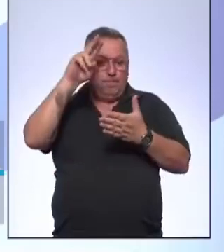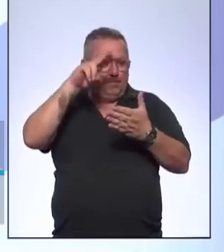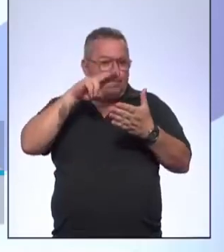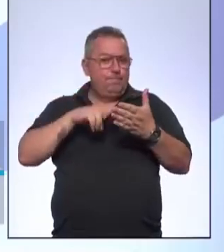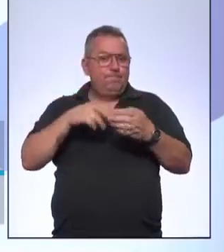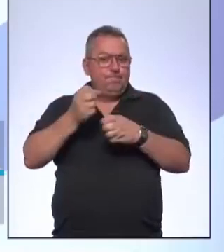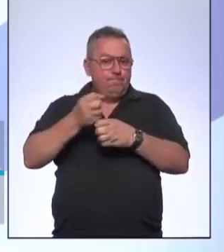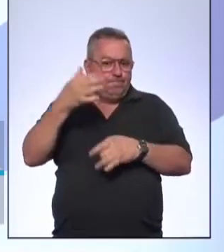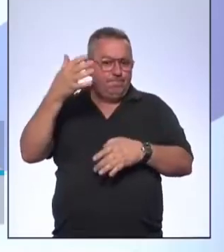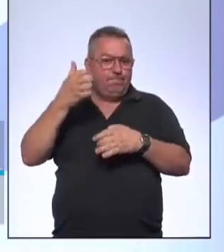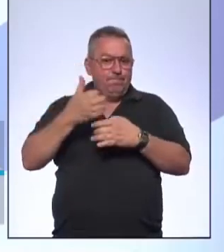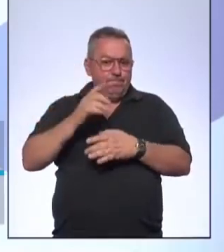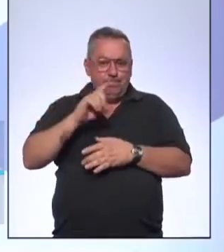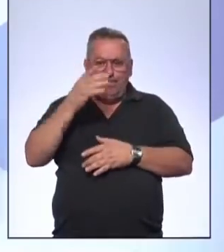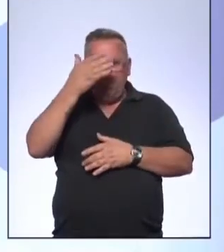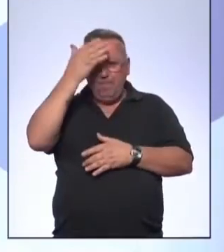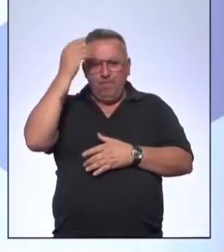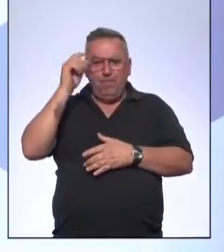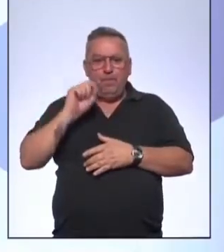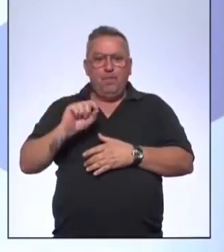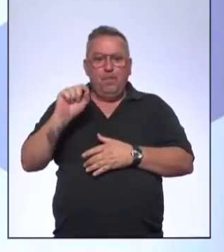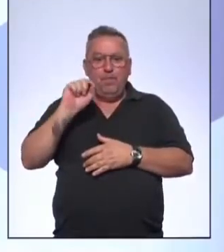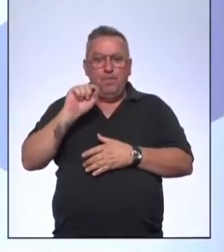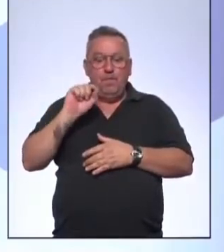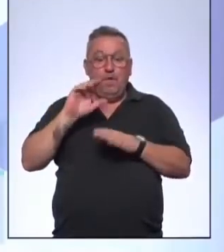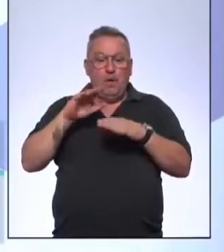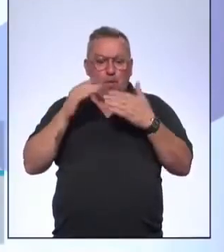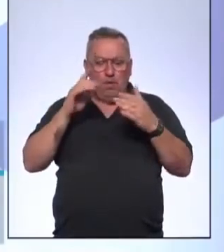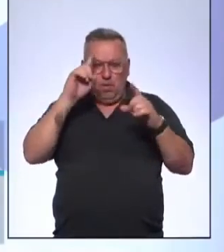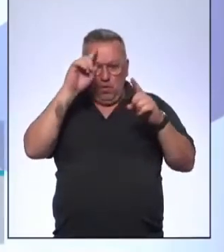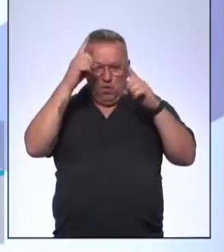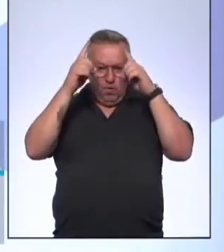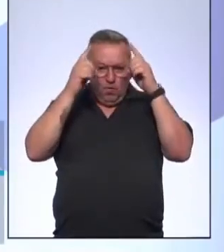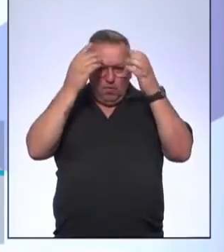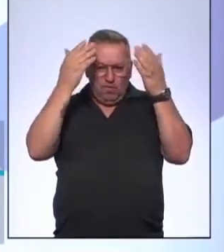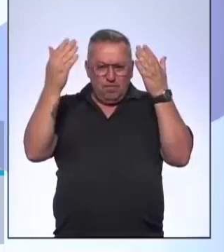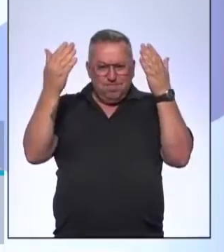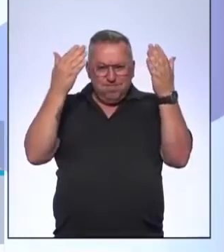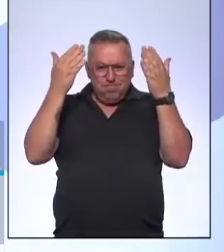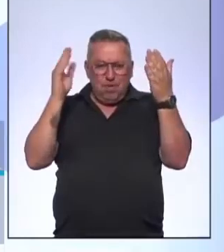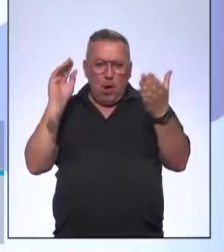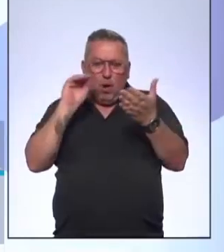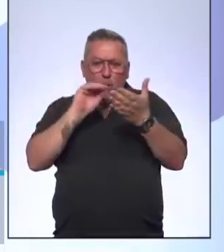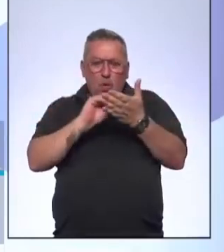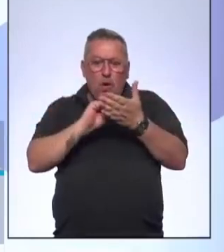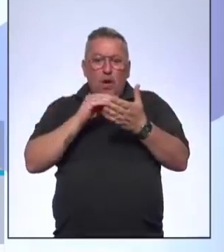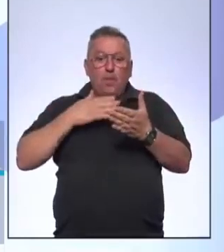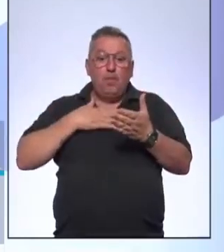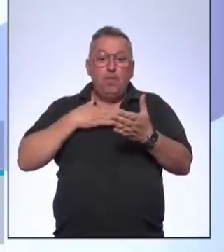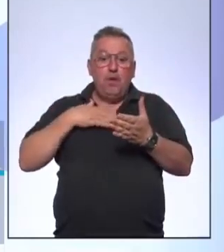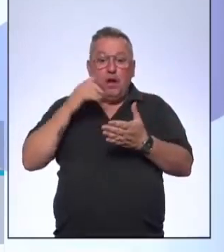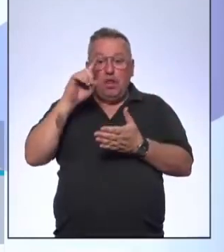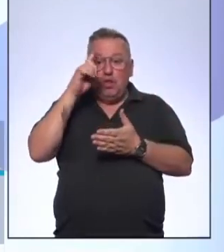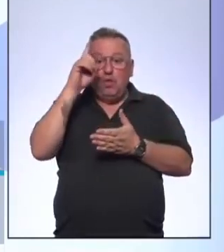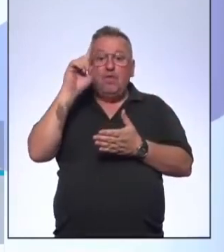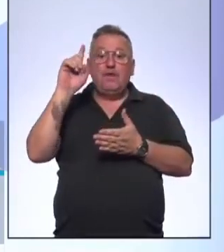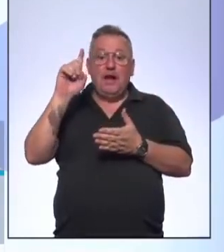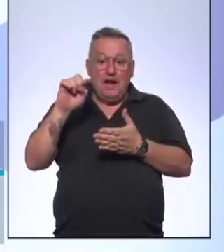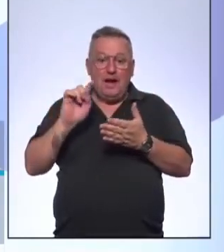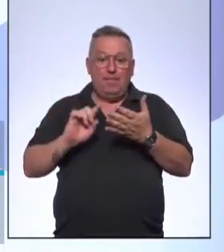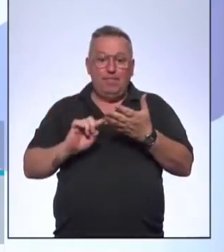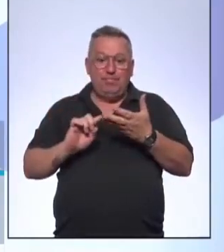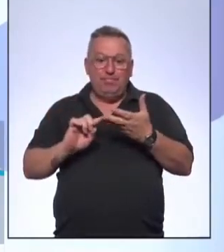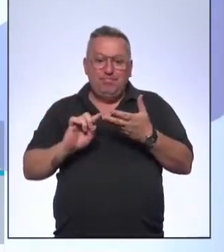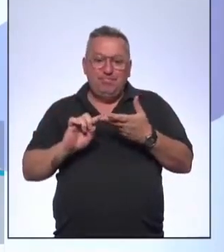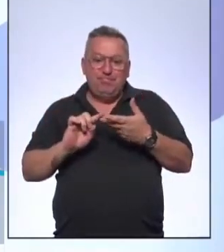chat de vocês, não esqueçam de, quando tiverem uma dúvida, colocar exatamente qual é a dúvida de vocês, porque como o Jonas